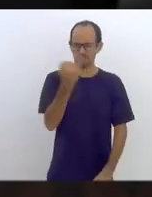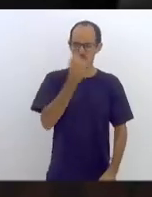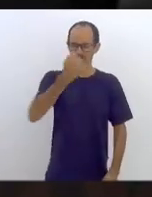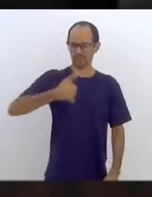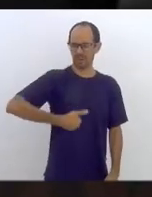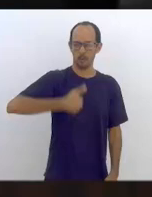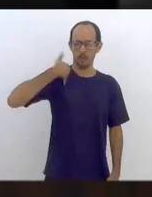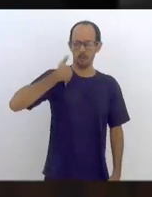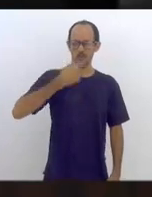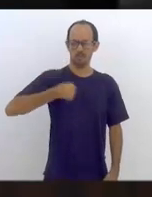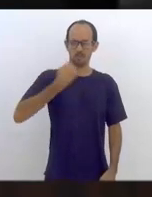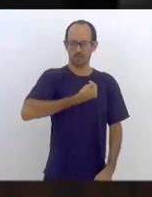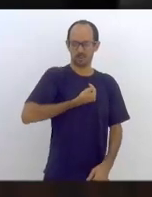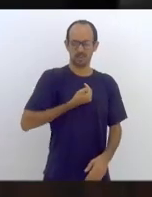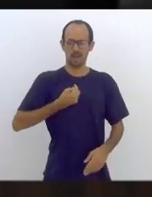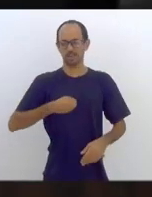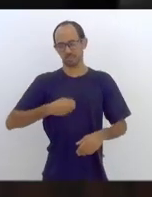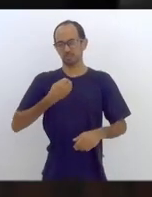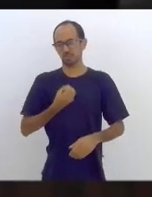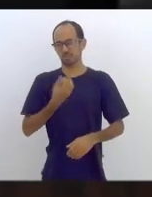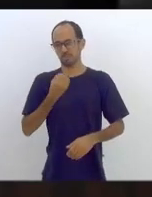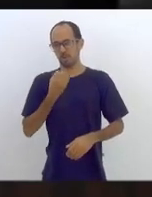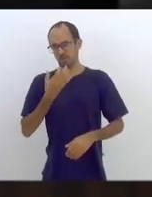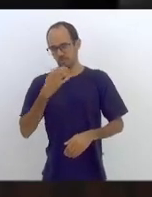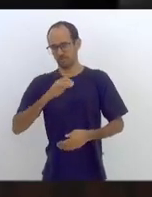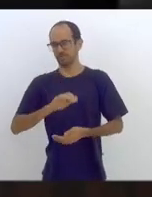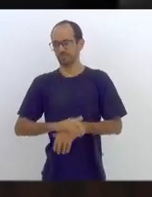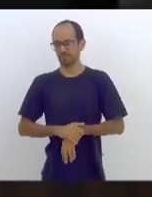na gente. Muito bom.